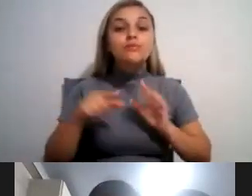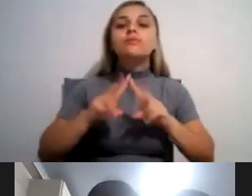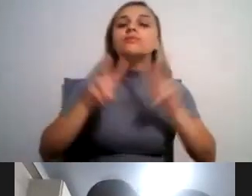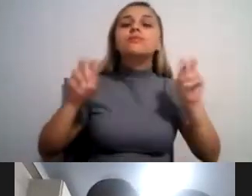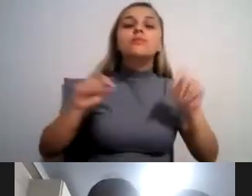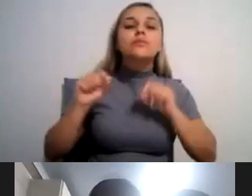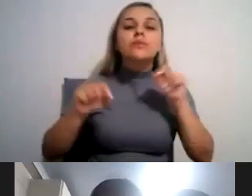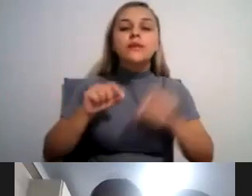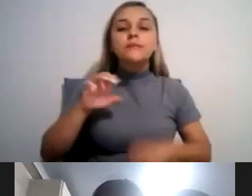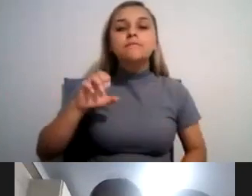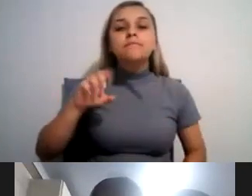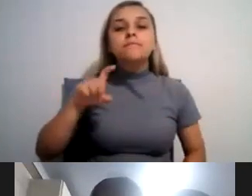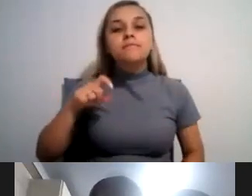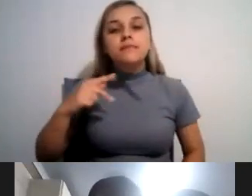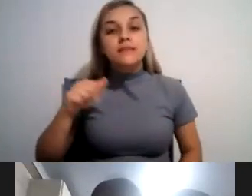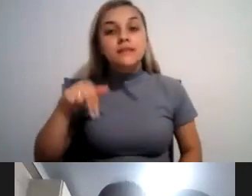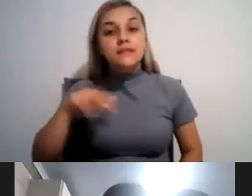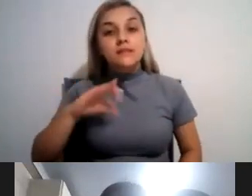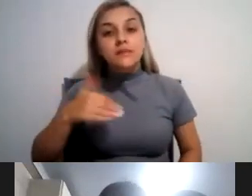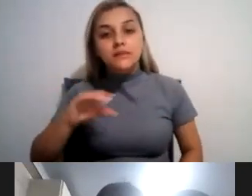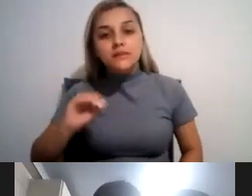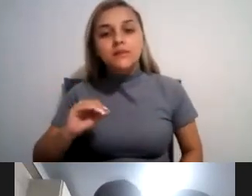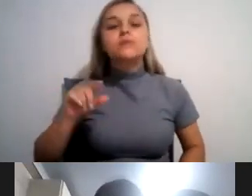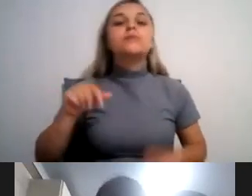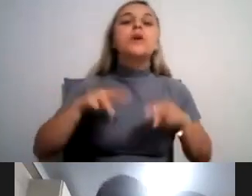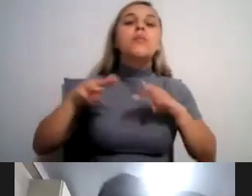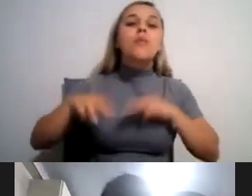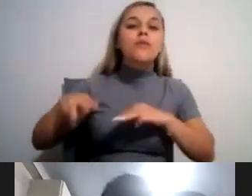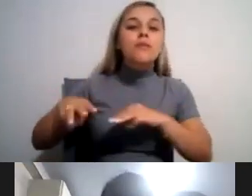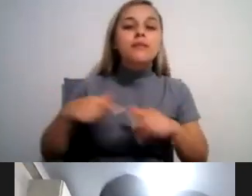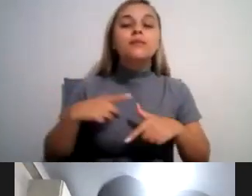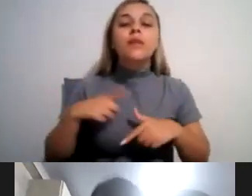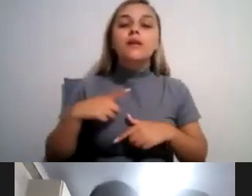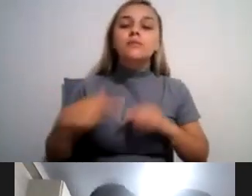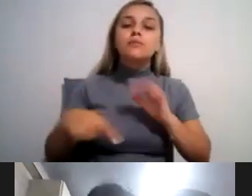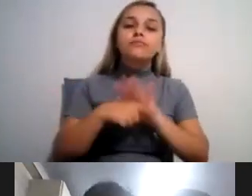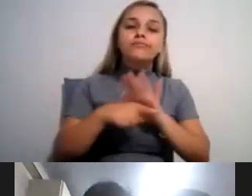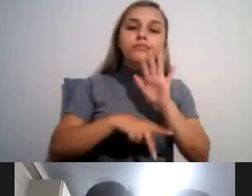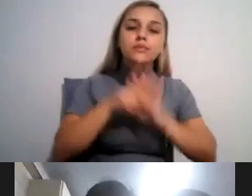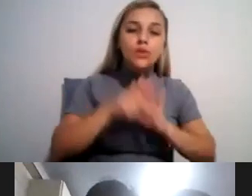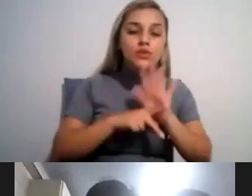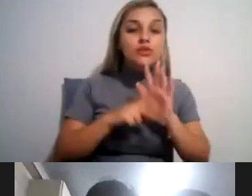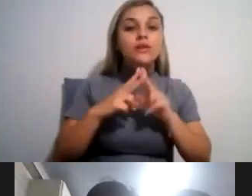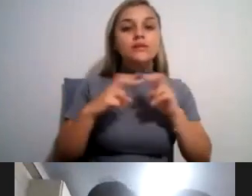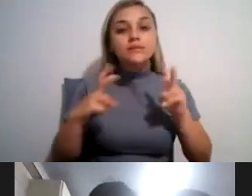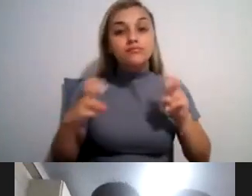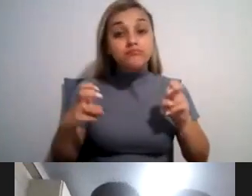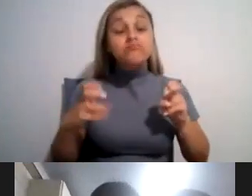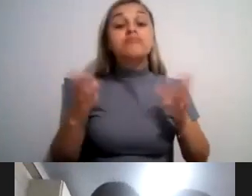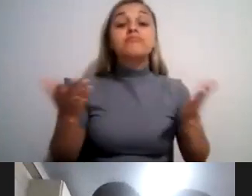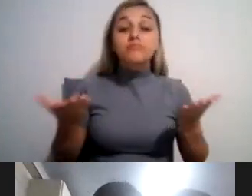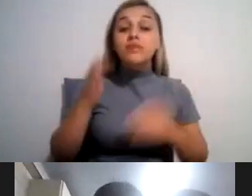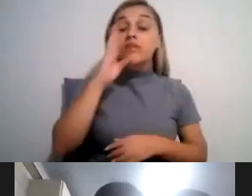Movimento, projeto totalmente online e gratuito de capacitação para você, pai,